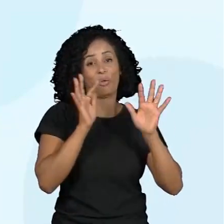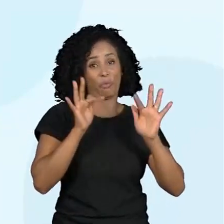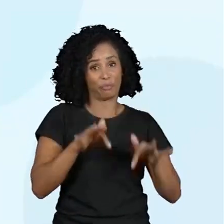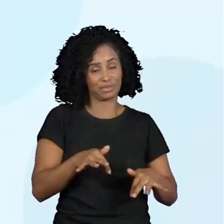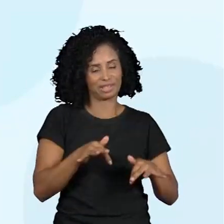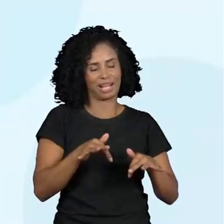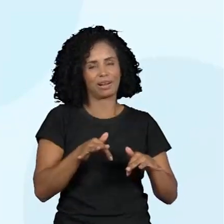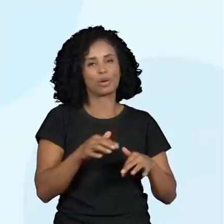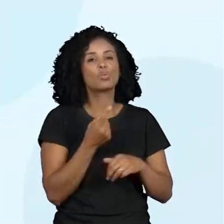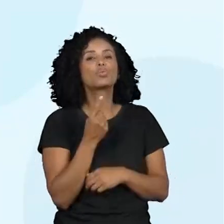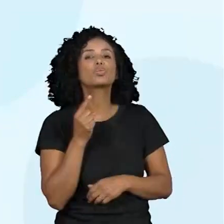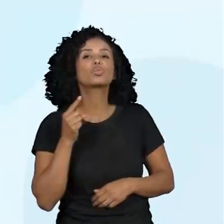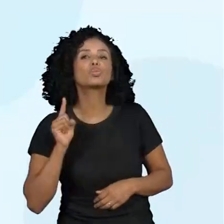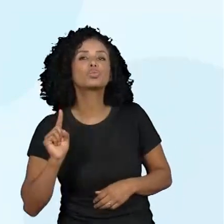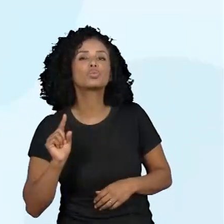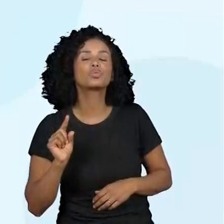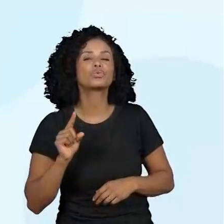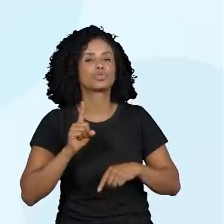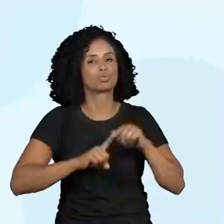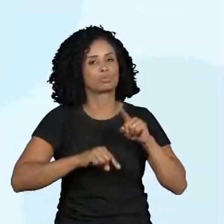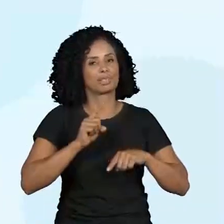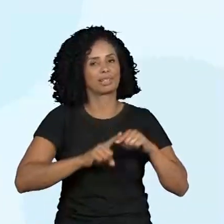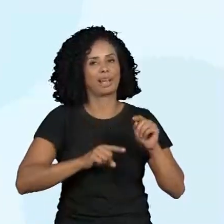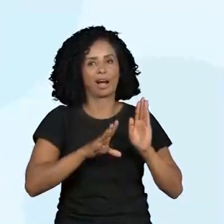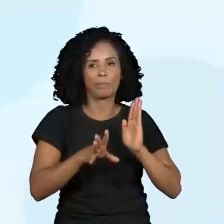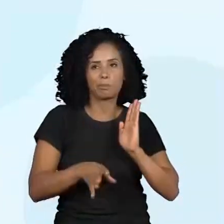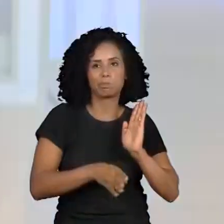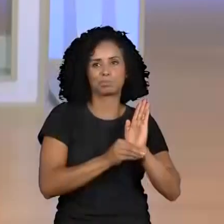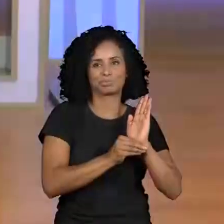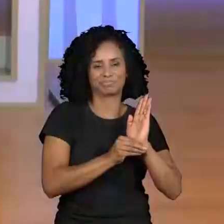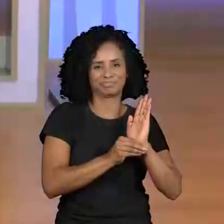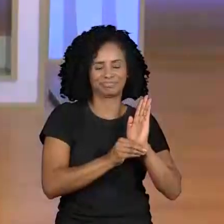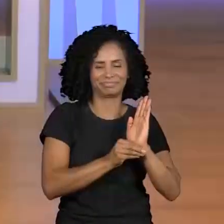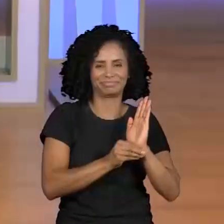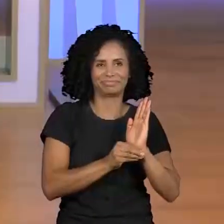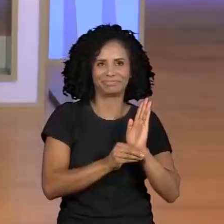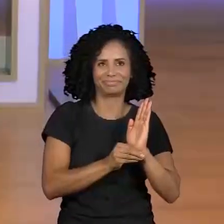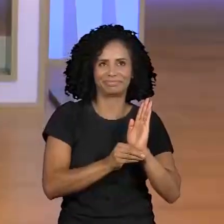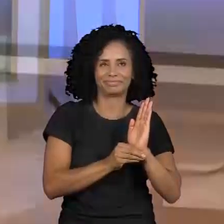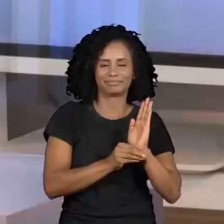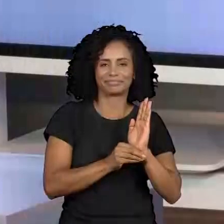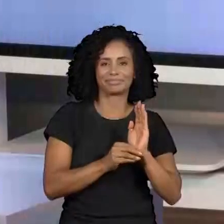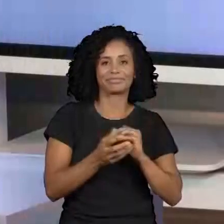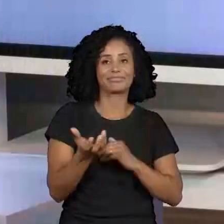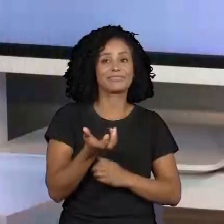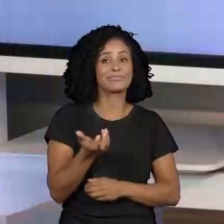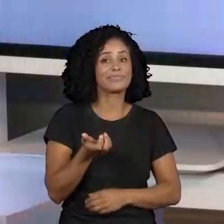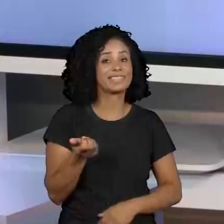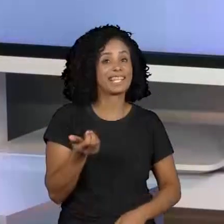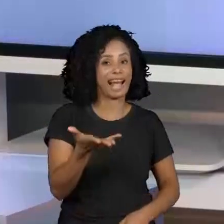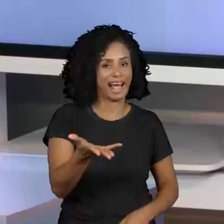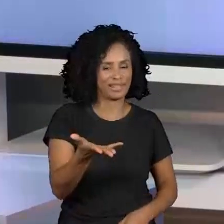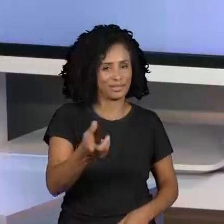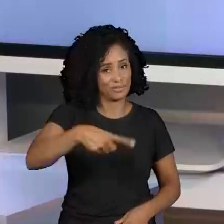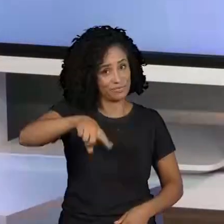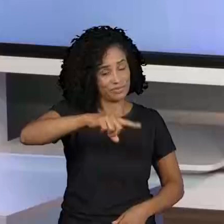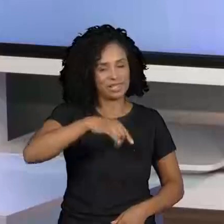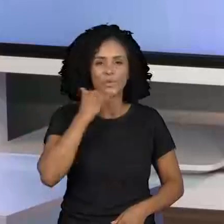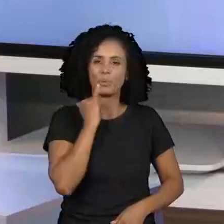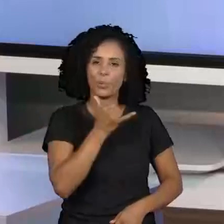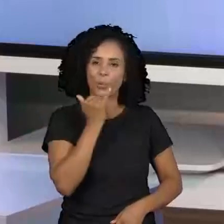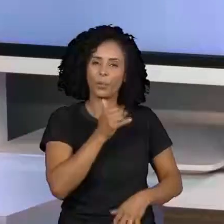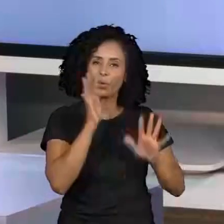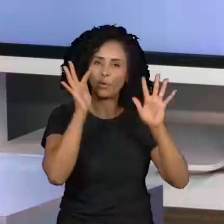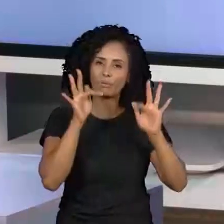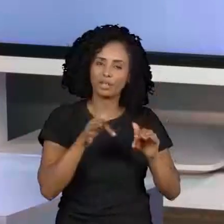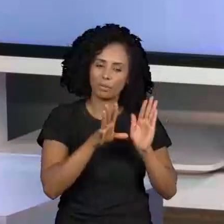acrescentando o último objeto, que eu até deixei escrito ali, um dado. Vocês vão finalizar a história de vocês com